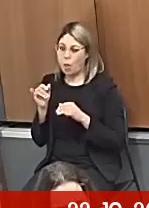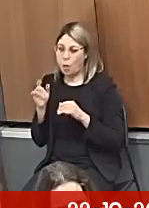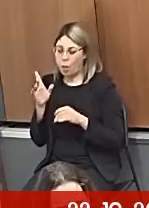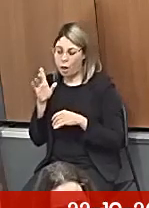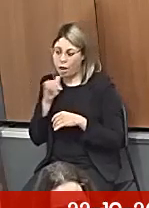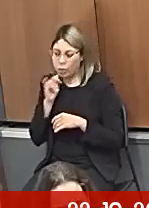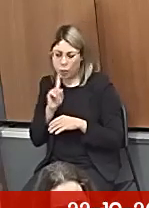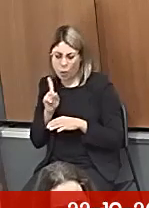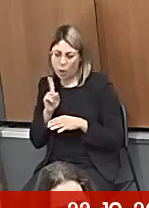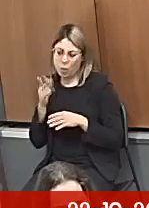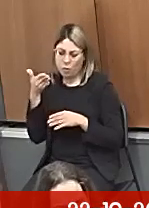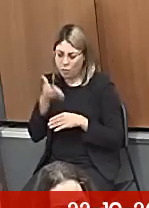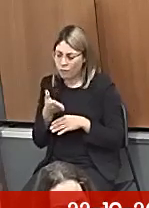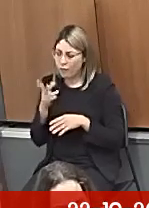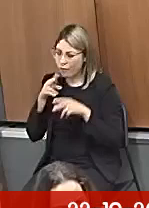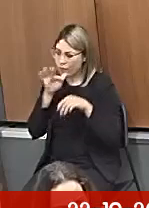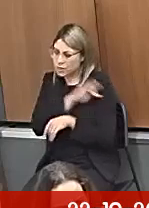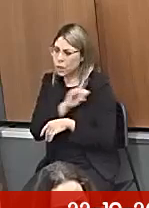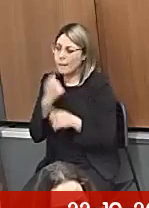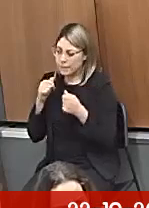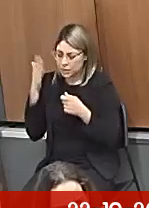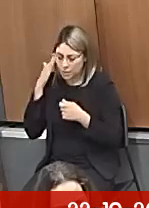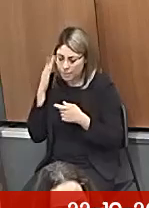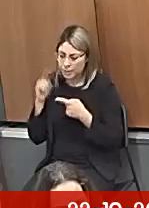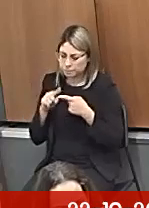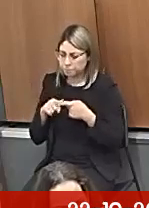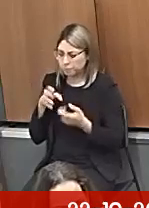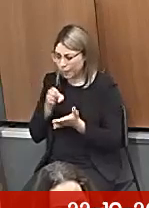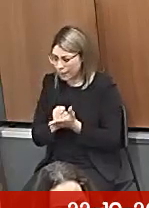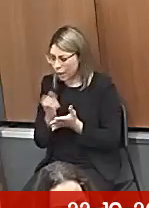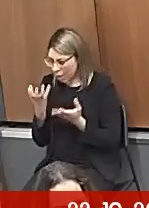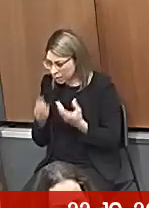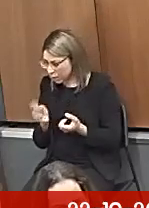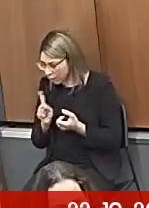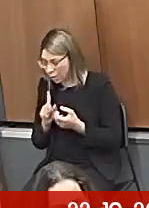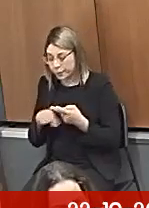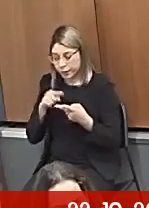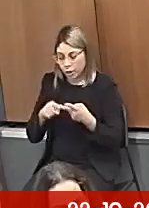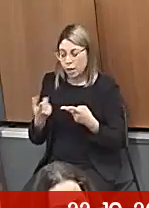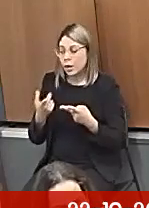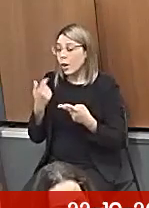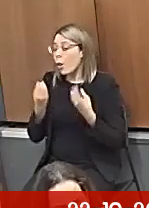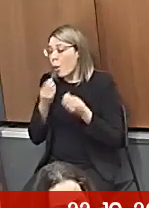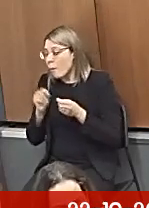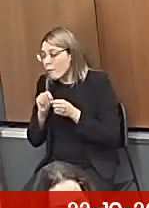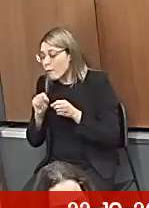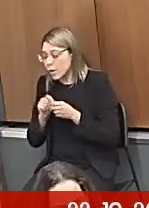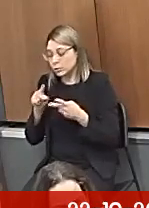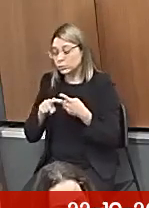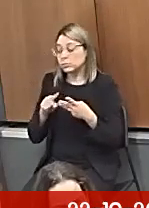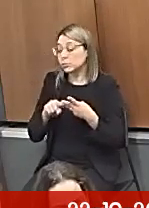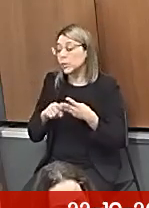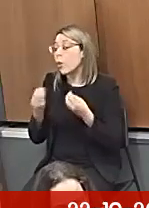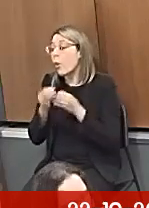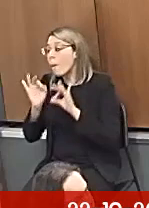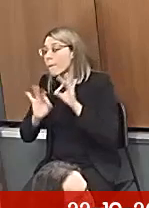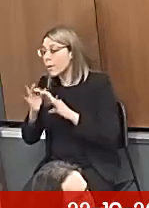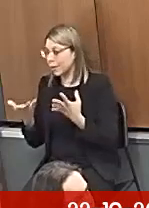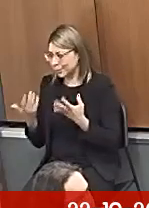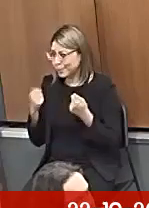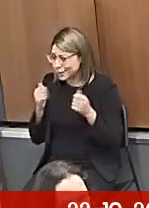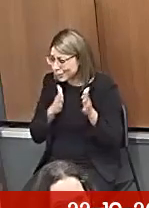que analisar se existe o plano, se a matrícula foi negada ou não foi, como que isso é feito. E, quem sabe,